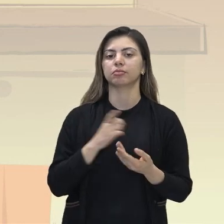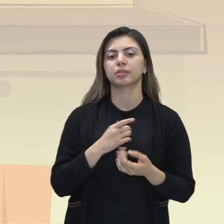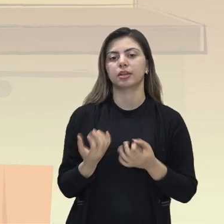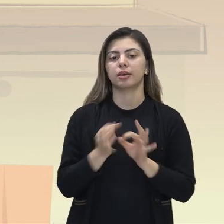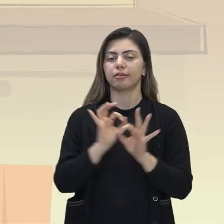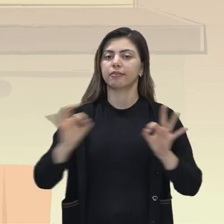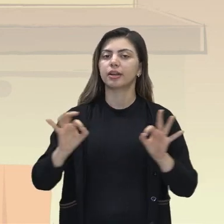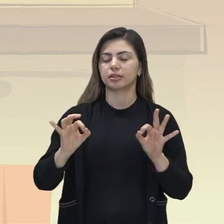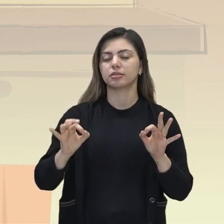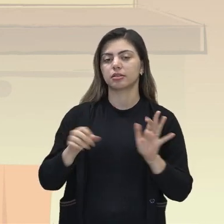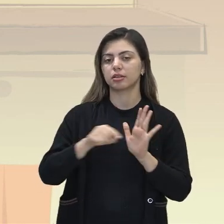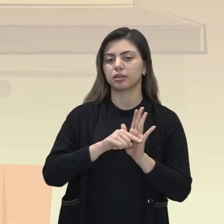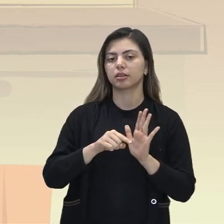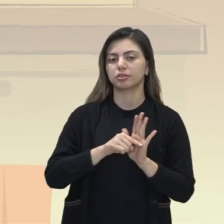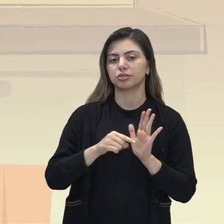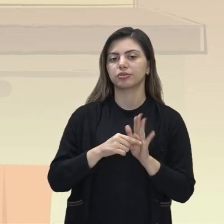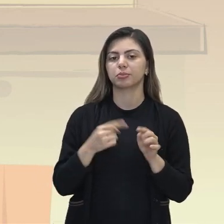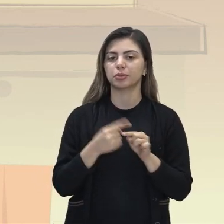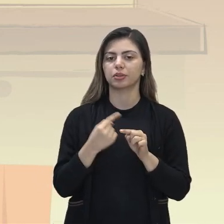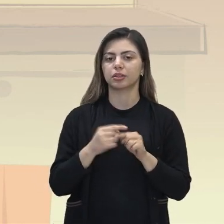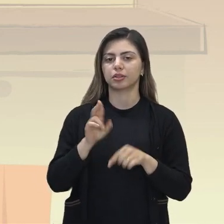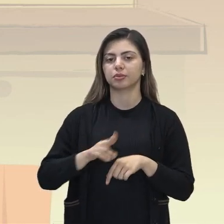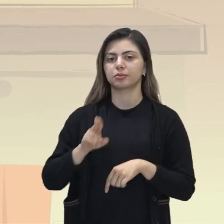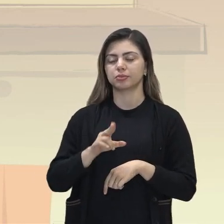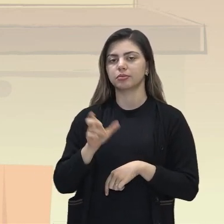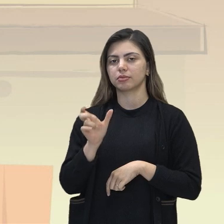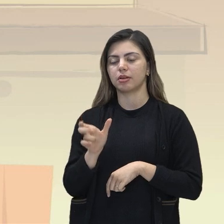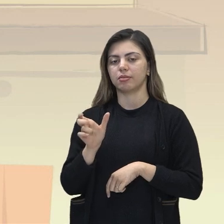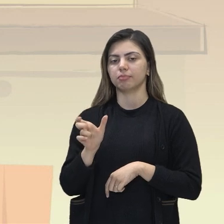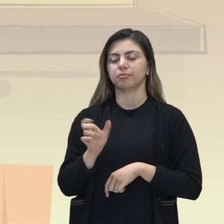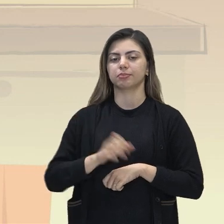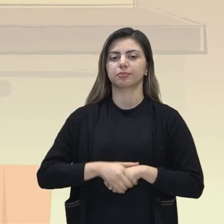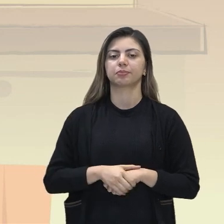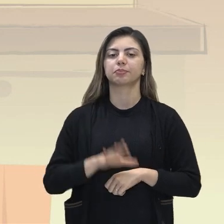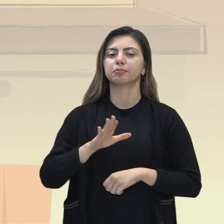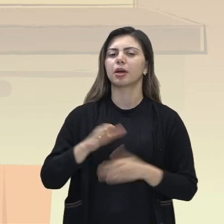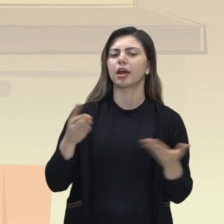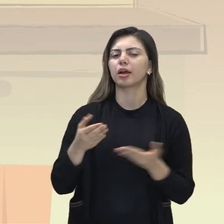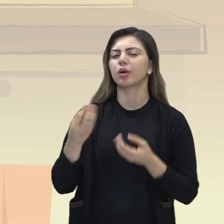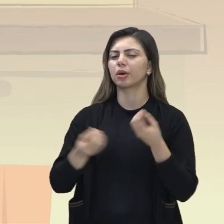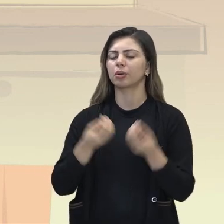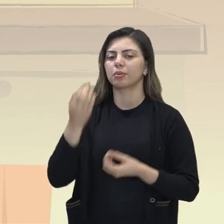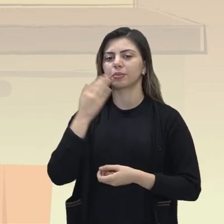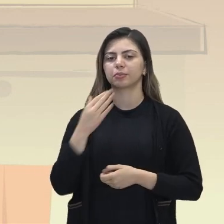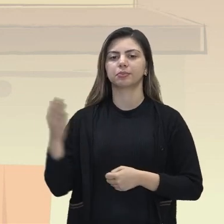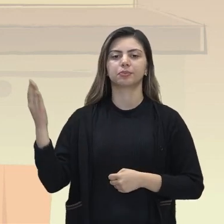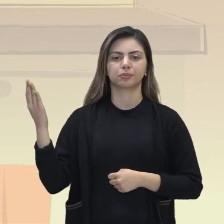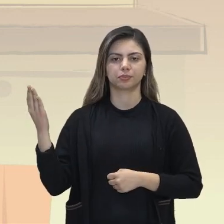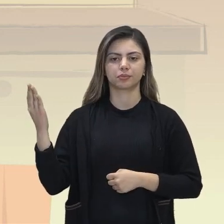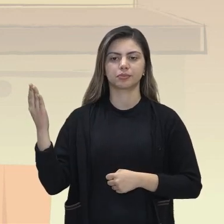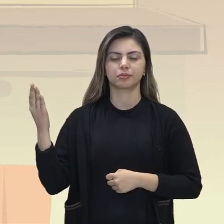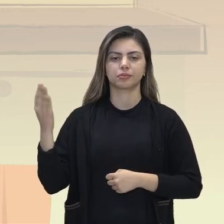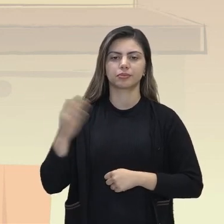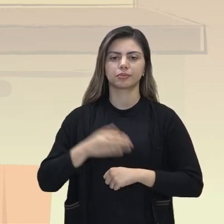negativa, o any. Ok? E aqui, let's buy some soda and some juice.